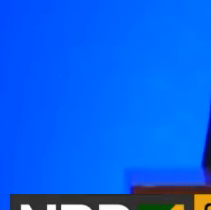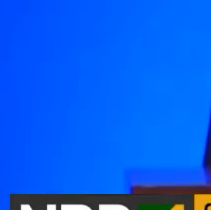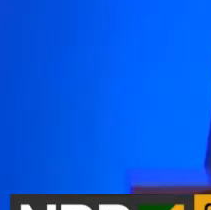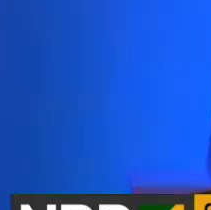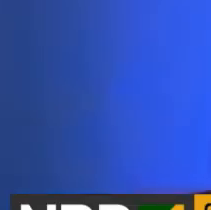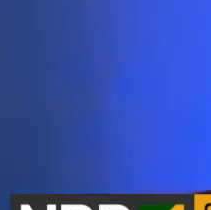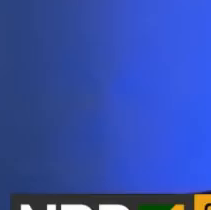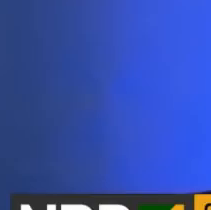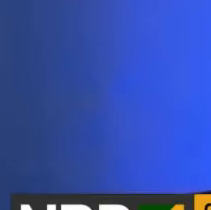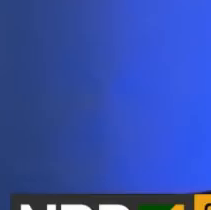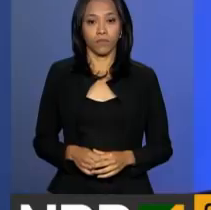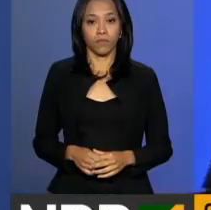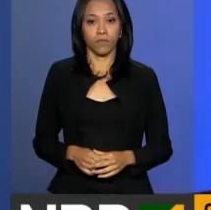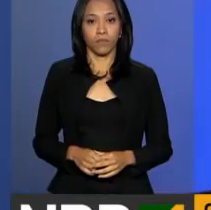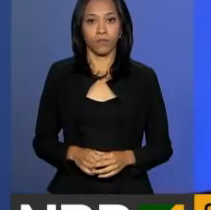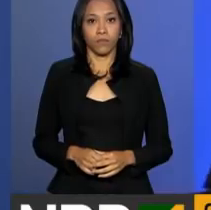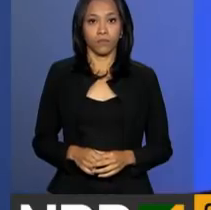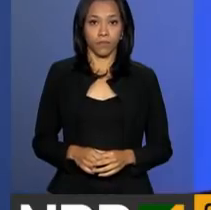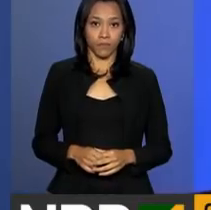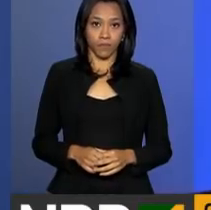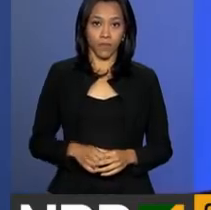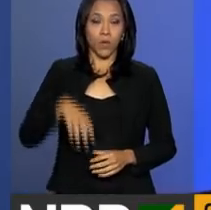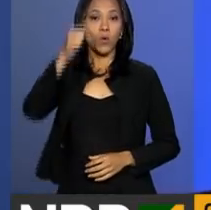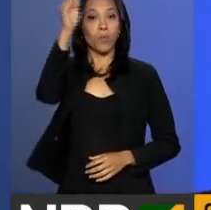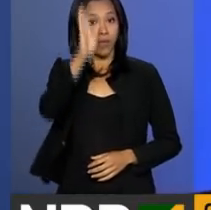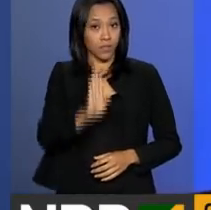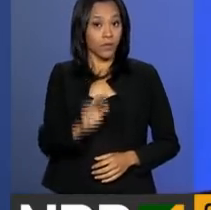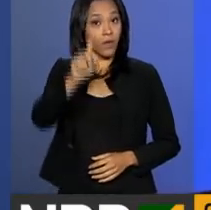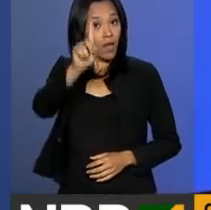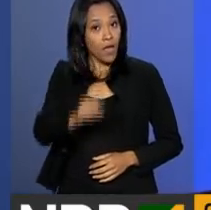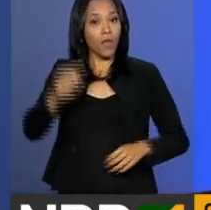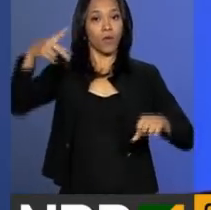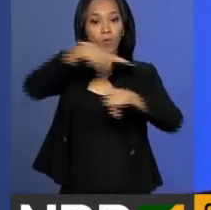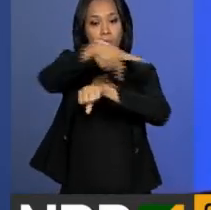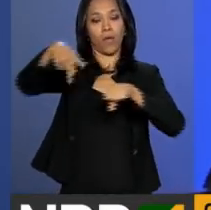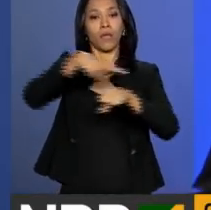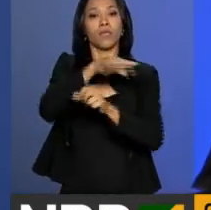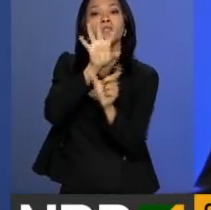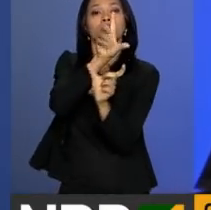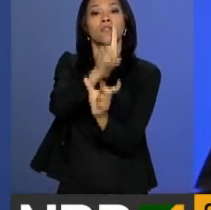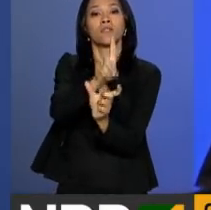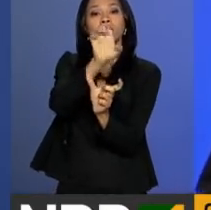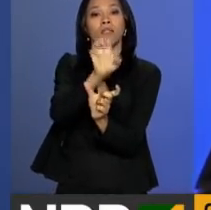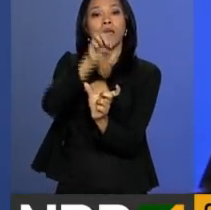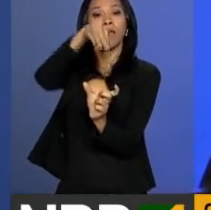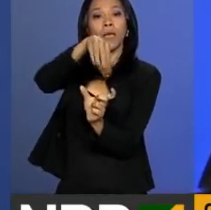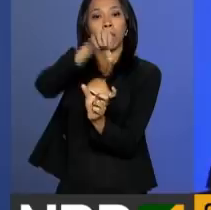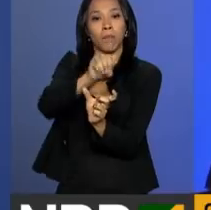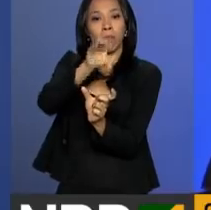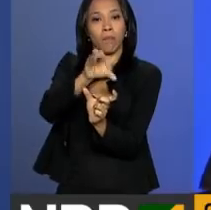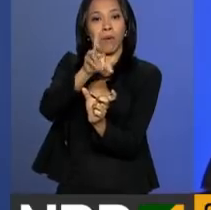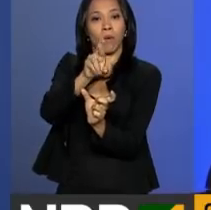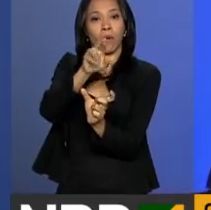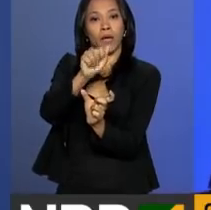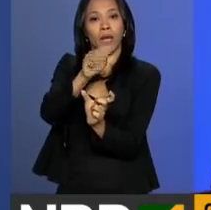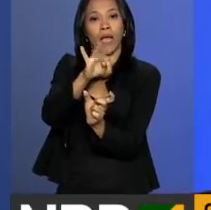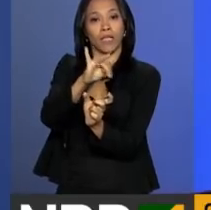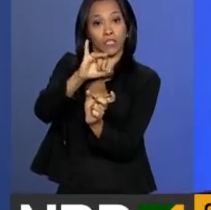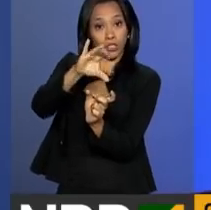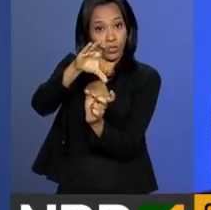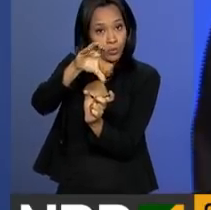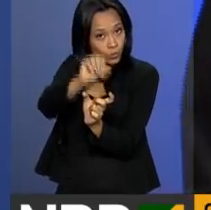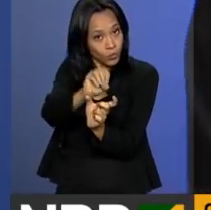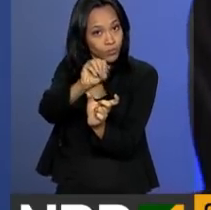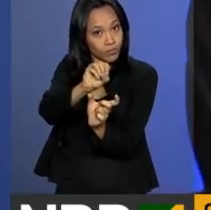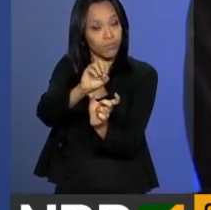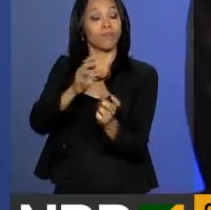texto constitucional que o brasil é um estado democrático de direito interessante a expressão estado democrático o estado de direito tem